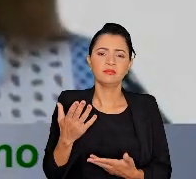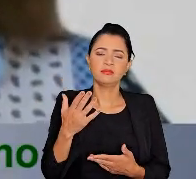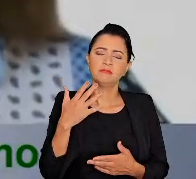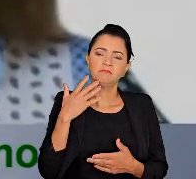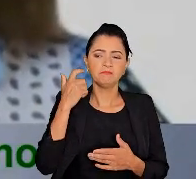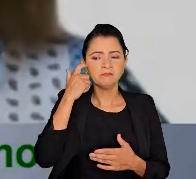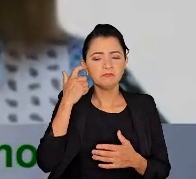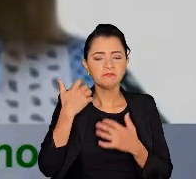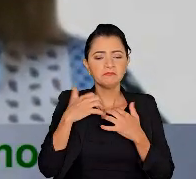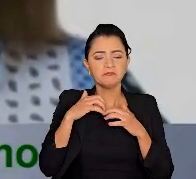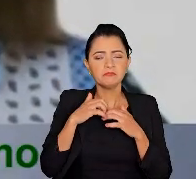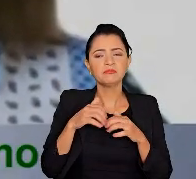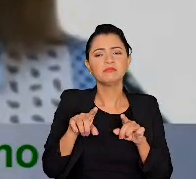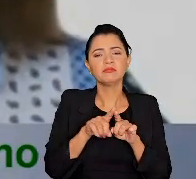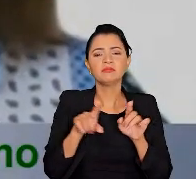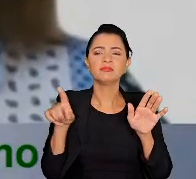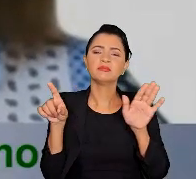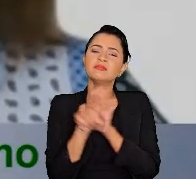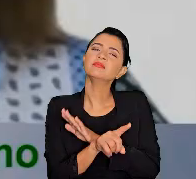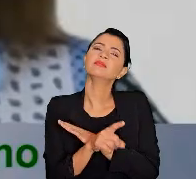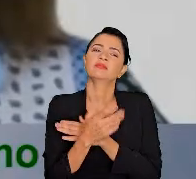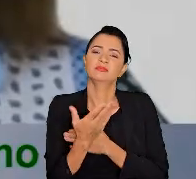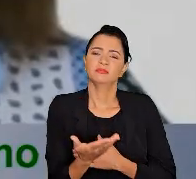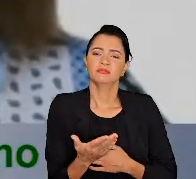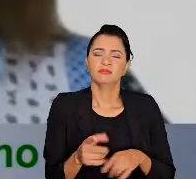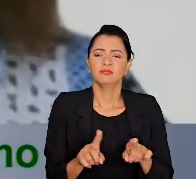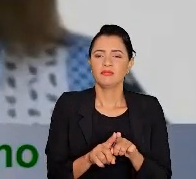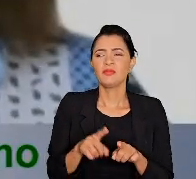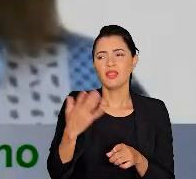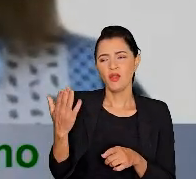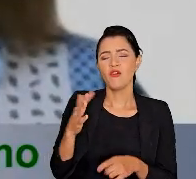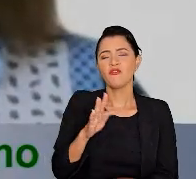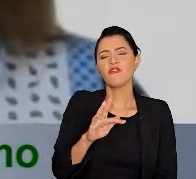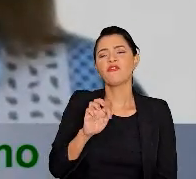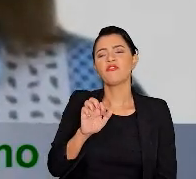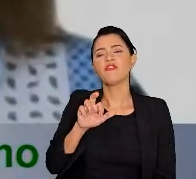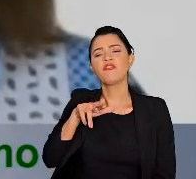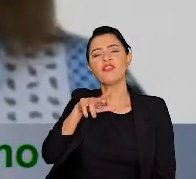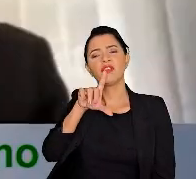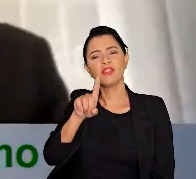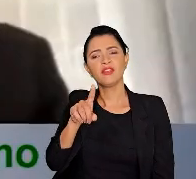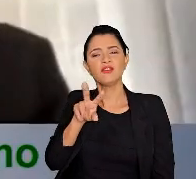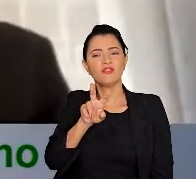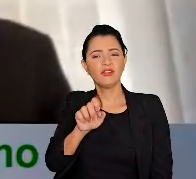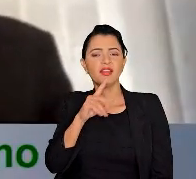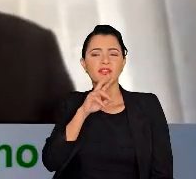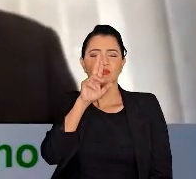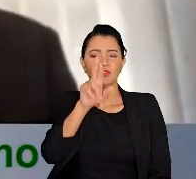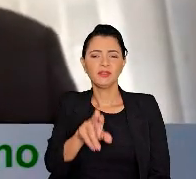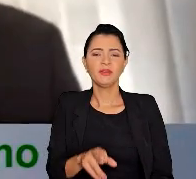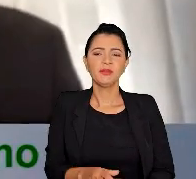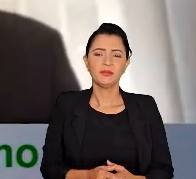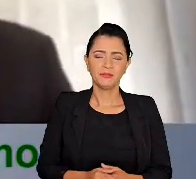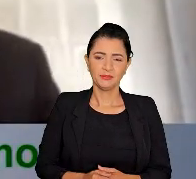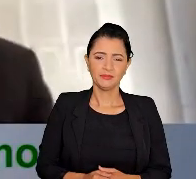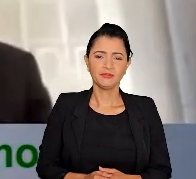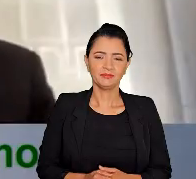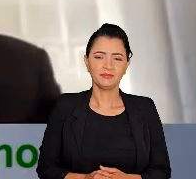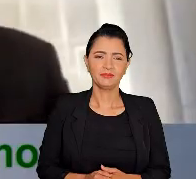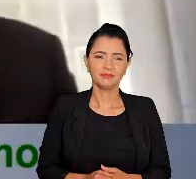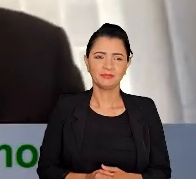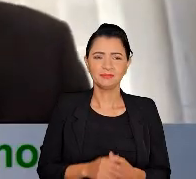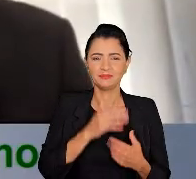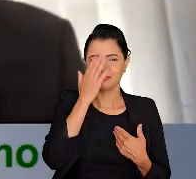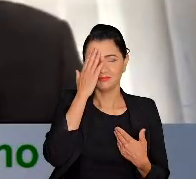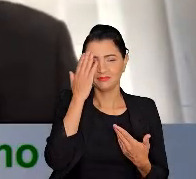também pela sua pergunta, que agora o doutor Fernando vai nos responder. Doutor Fernando.